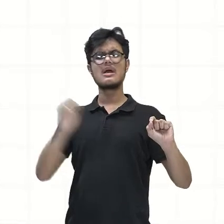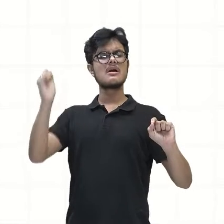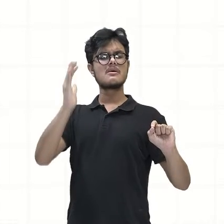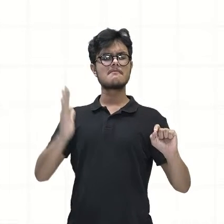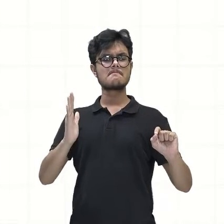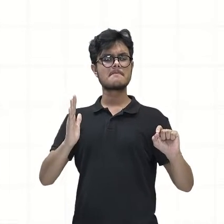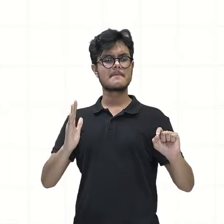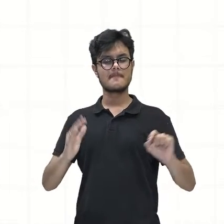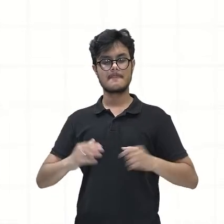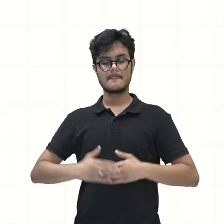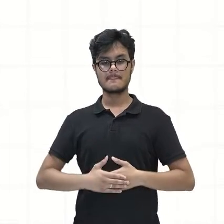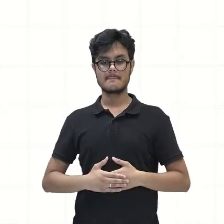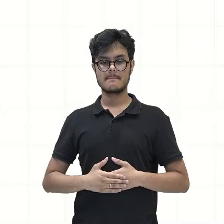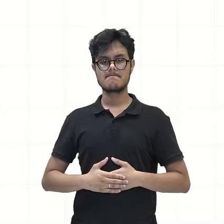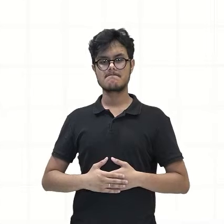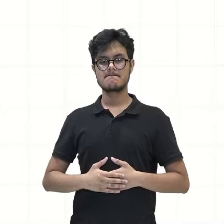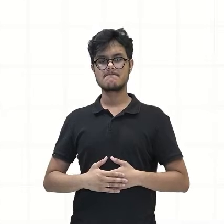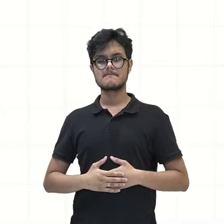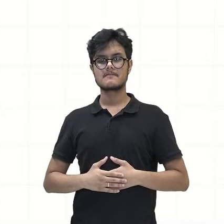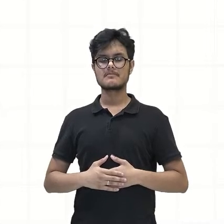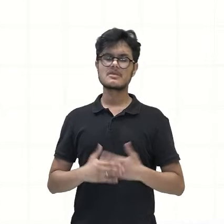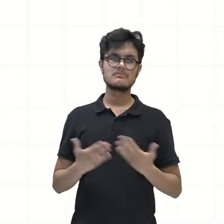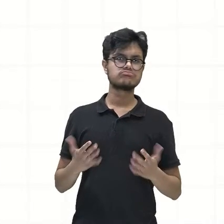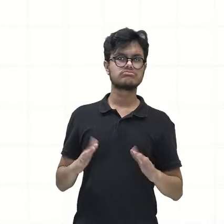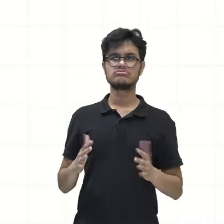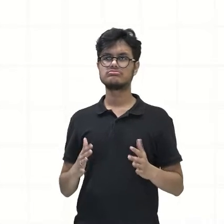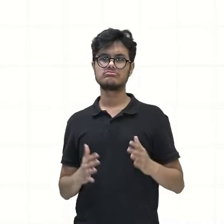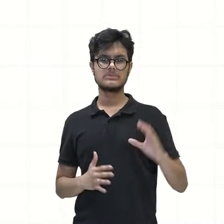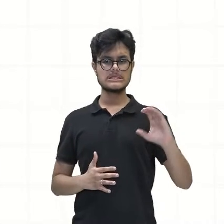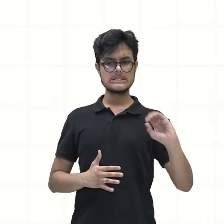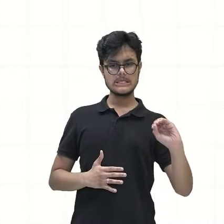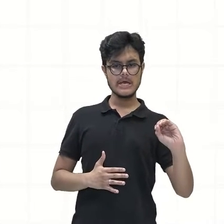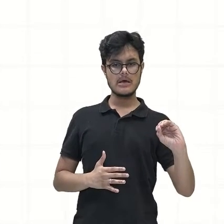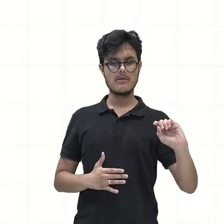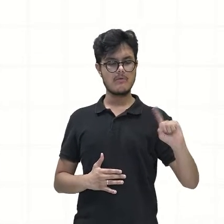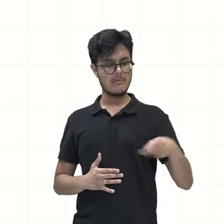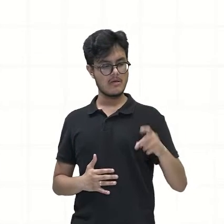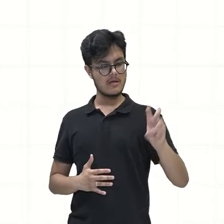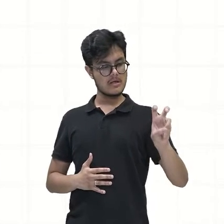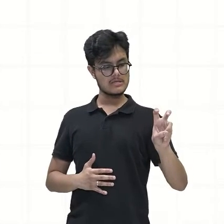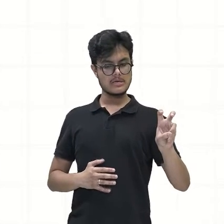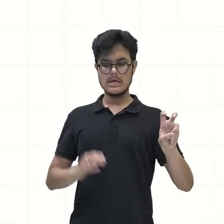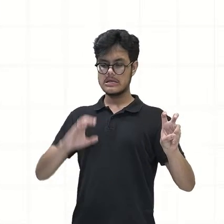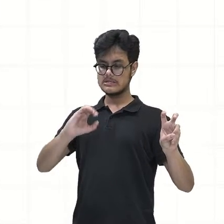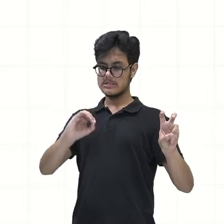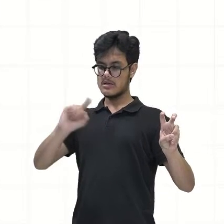0, o crescimento dele está entre 0,05 e